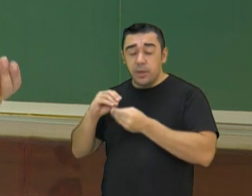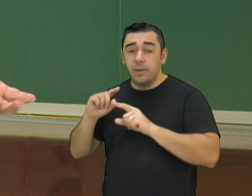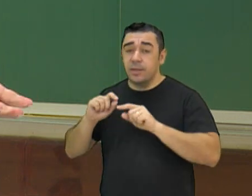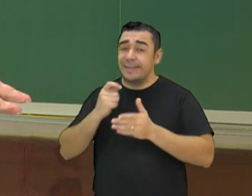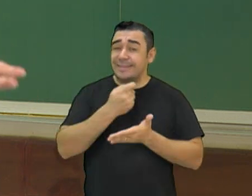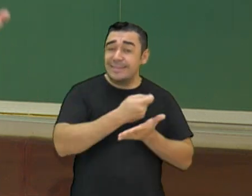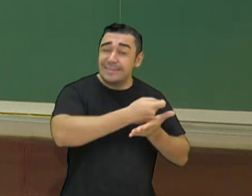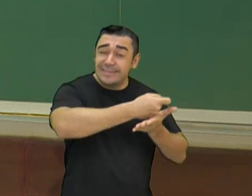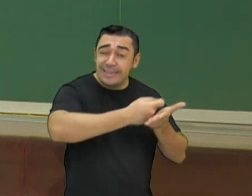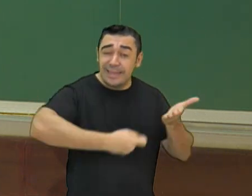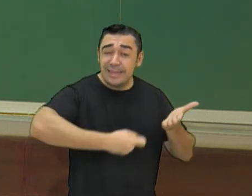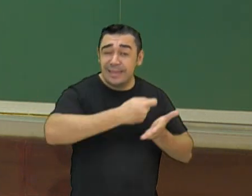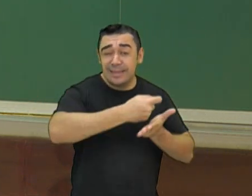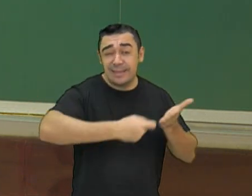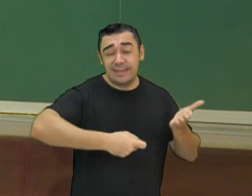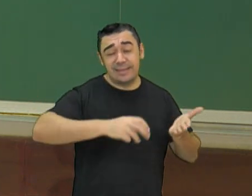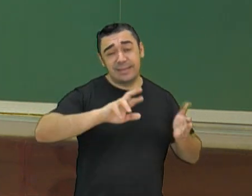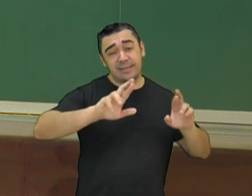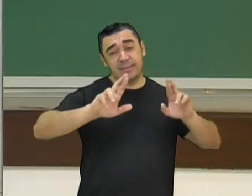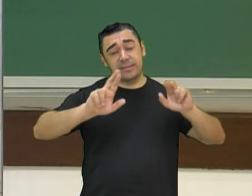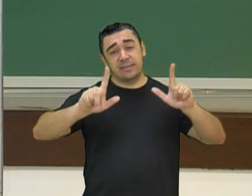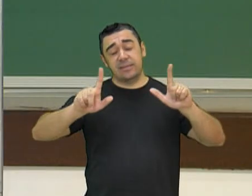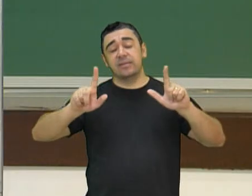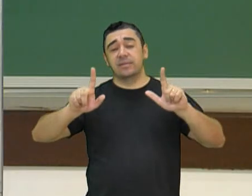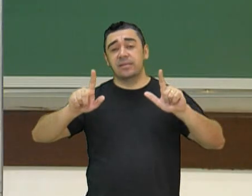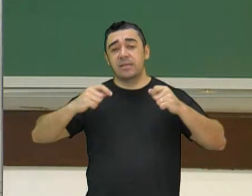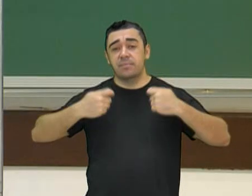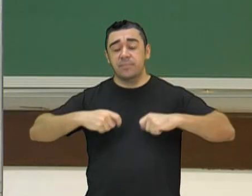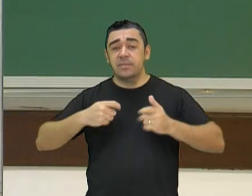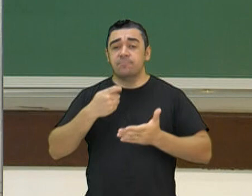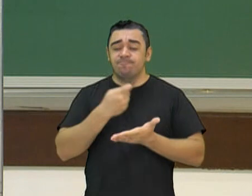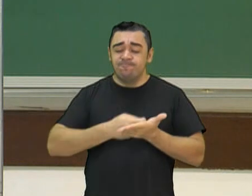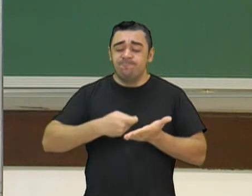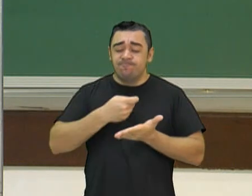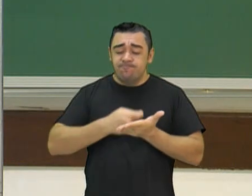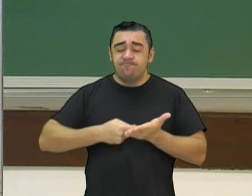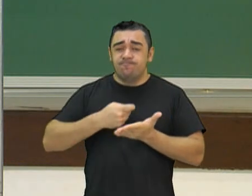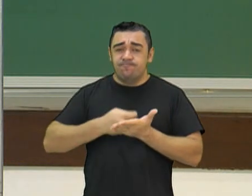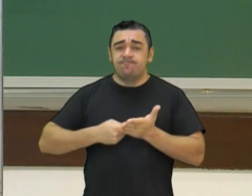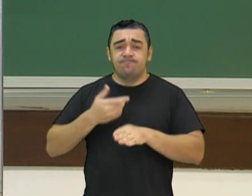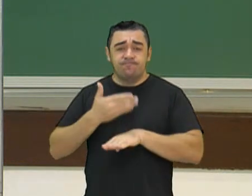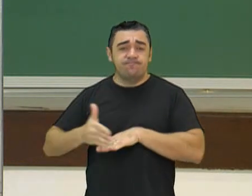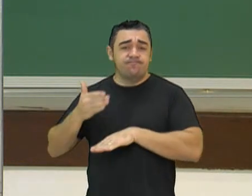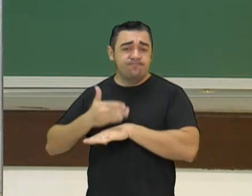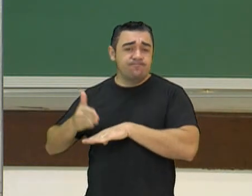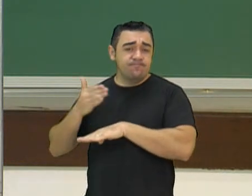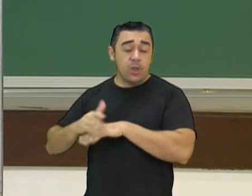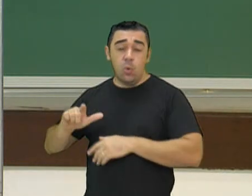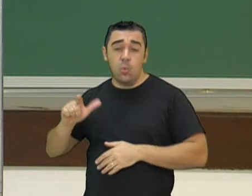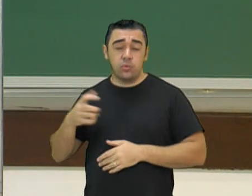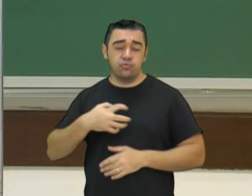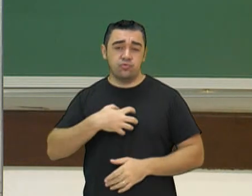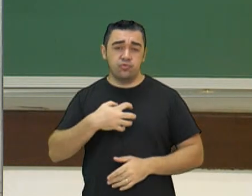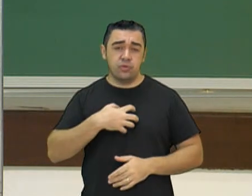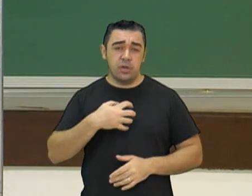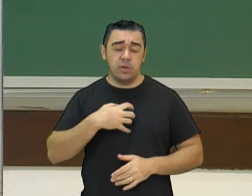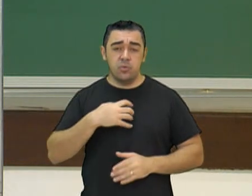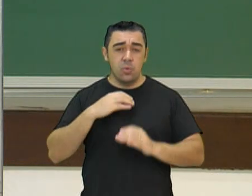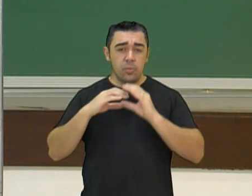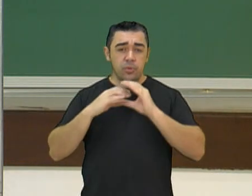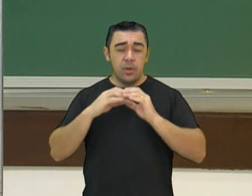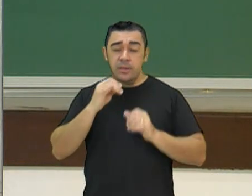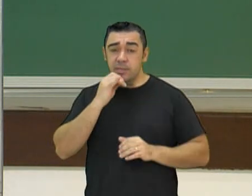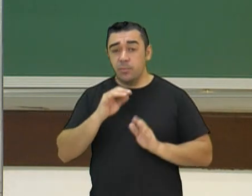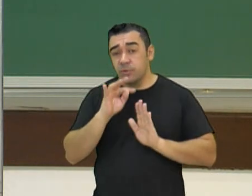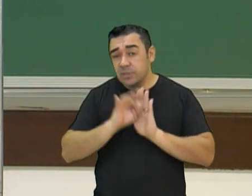de outra forma. Agora, quando eu estou escrevendo um texto, né, uma outra forma de comunicação, né, eu estou produzindo